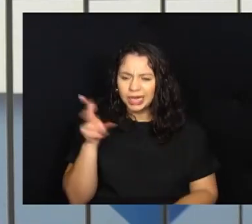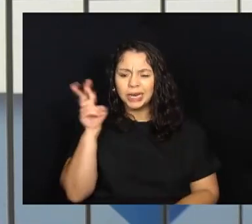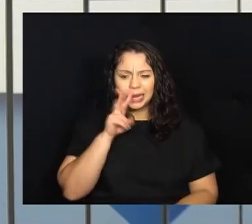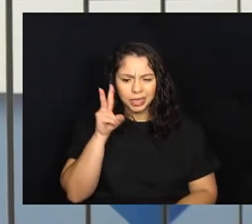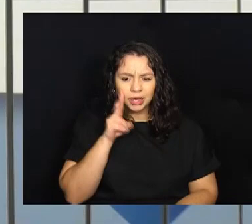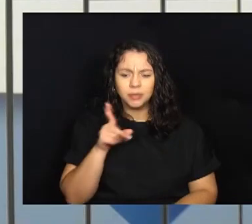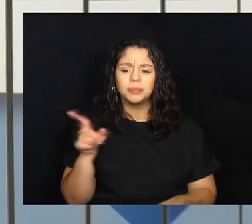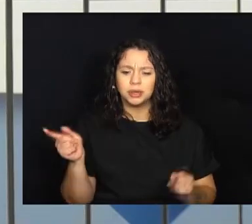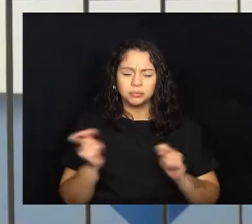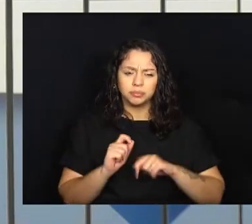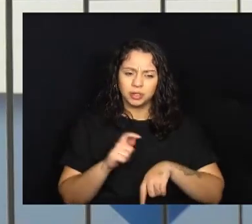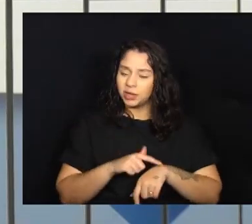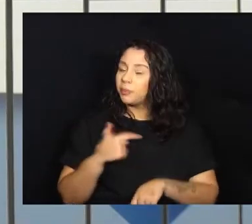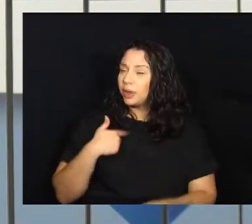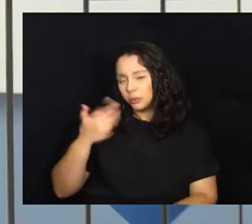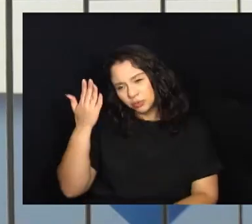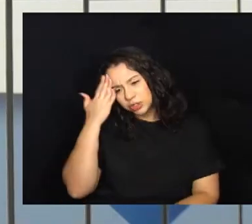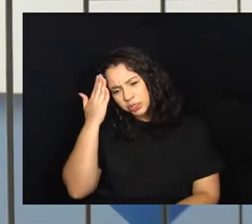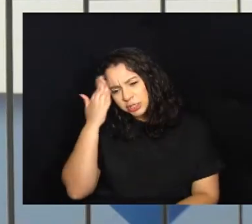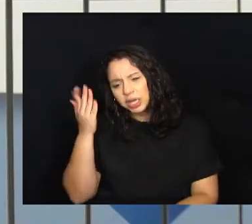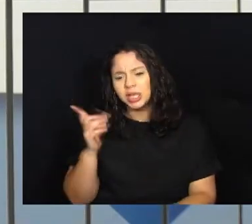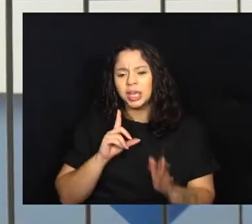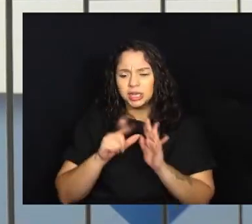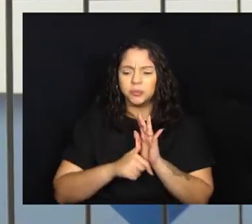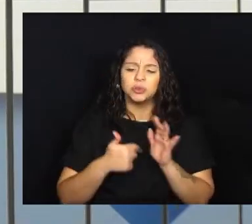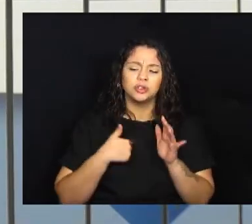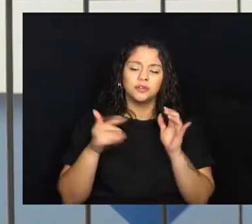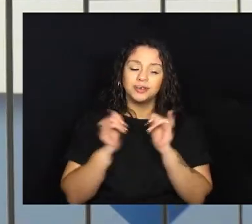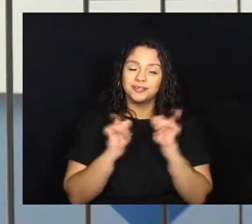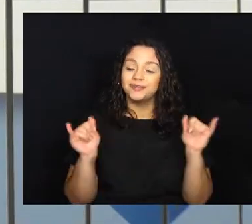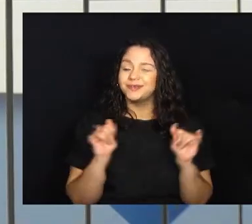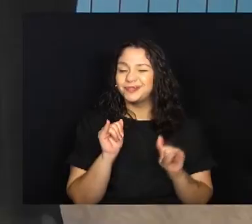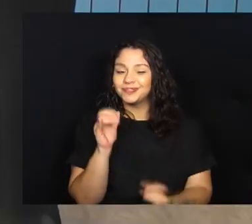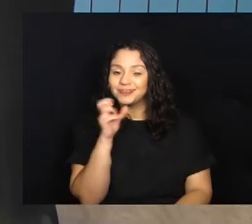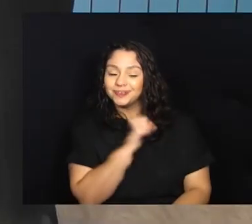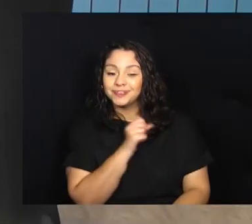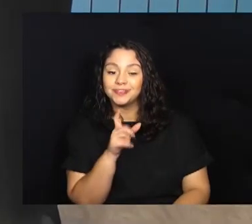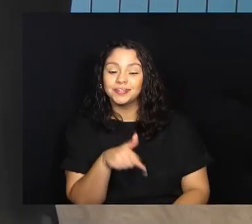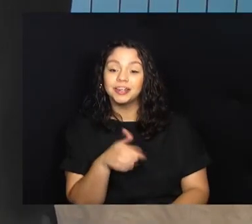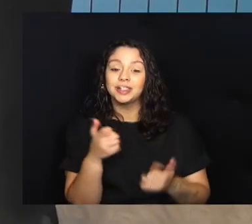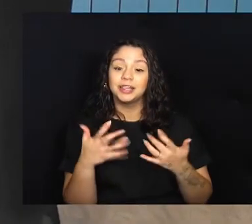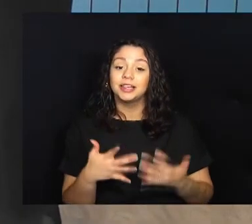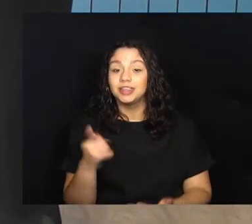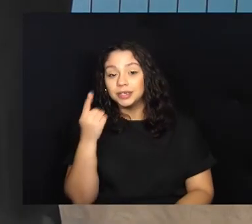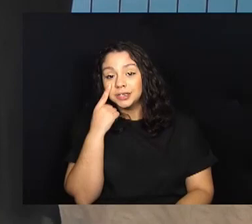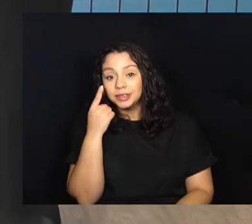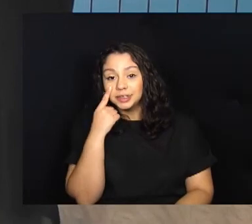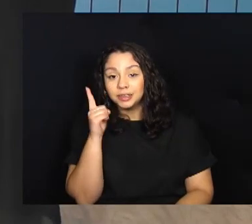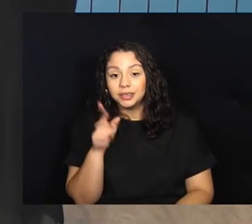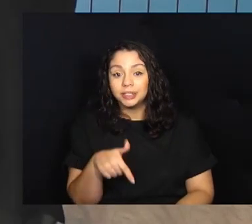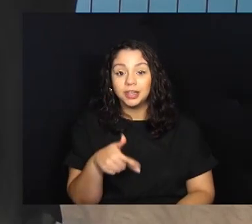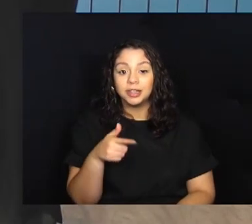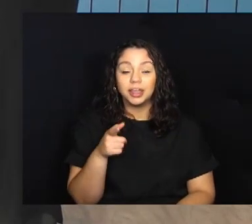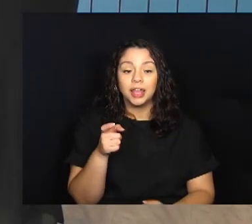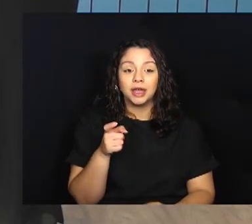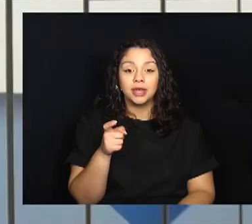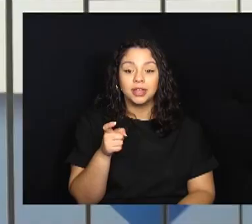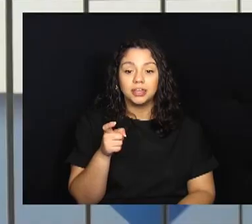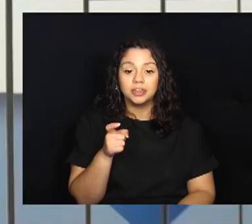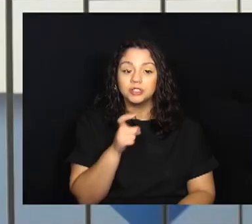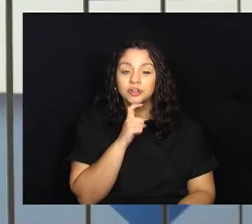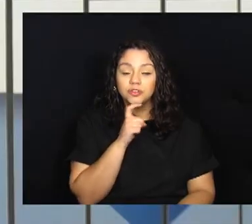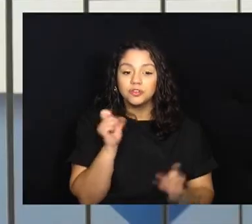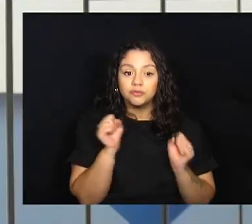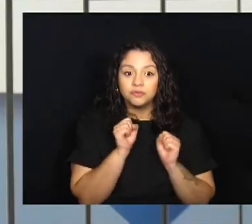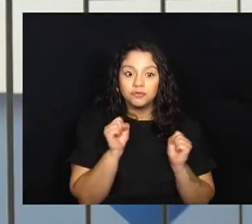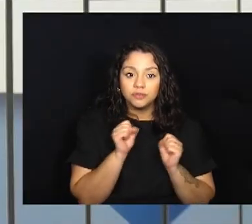Eu soube, mas aí depois já vou dar um spoiler aqui, que a gente está na expectativa de uma frente fria. Gente, quando vem